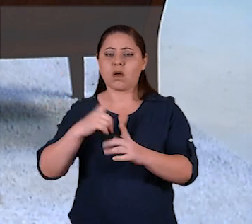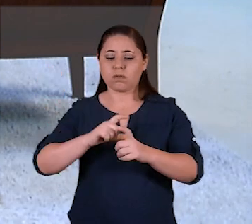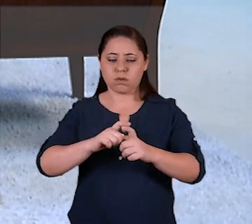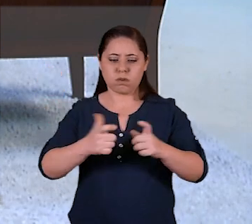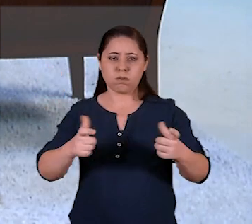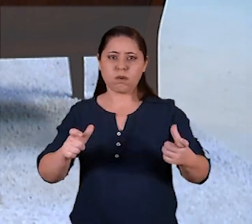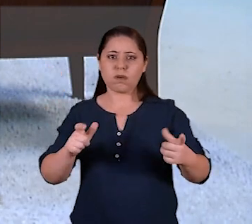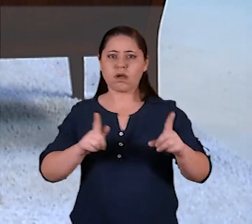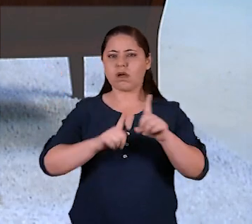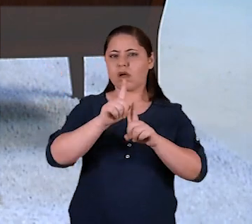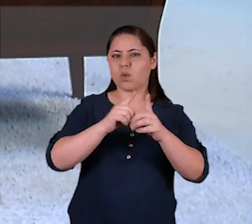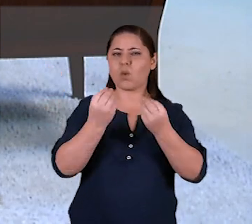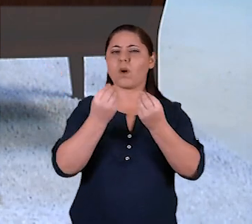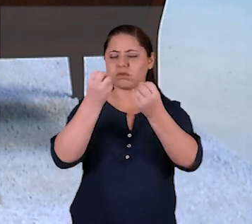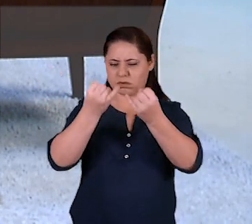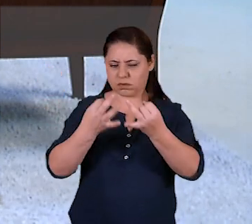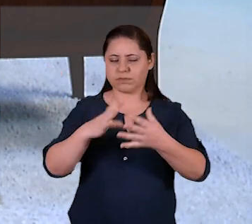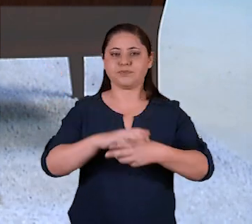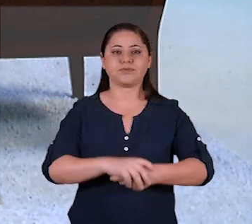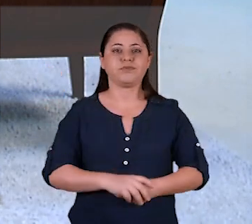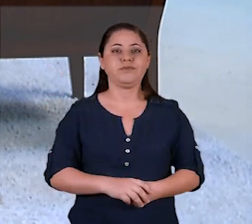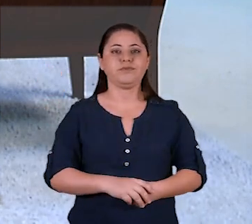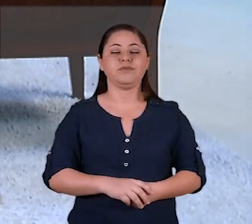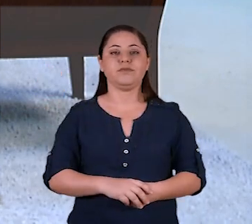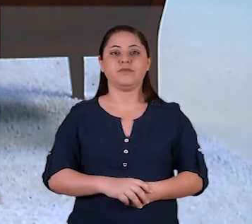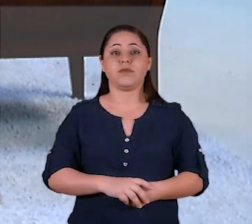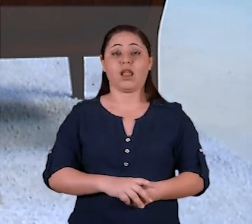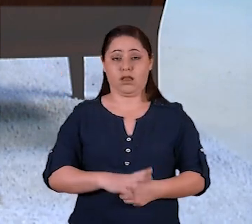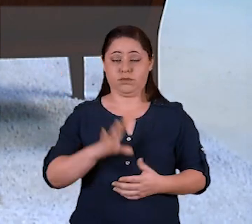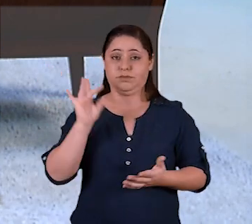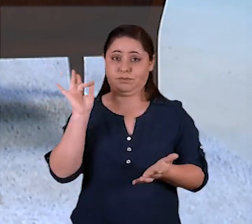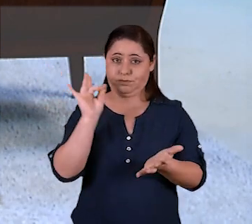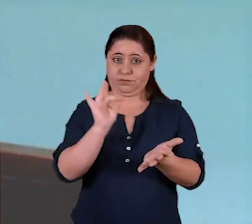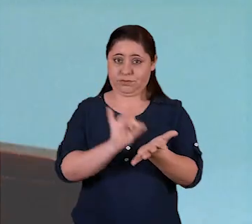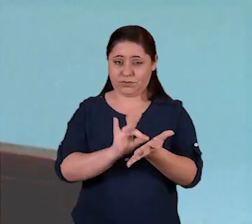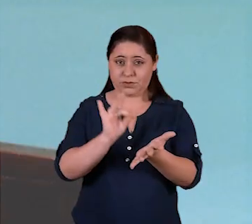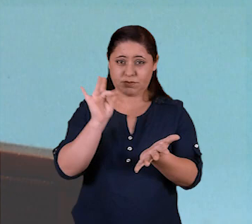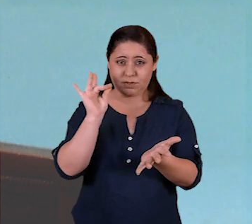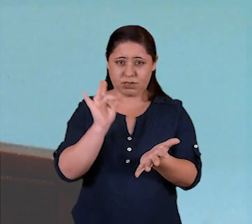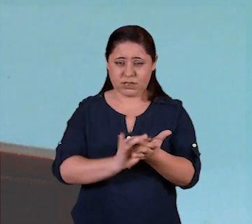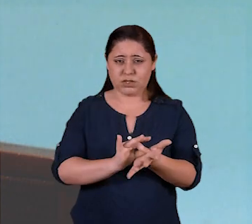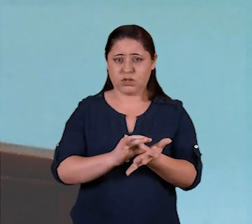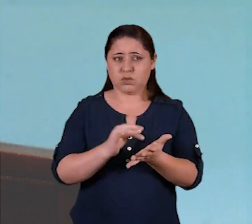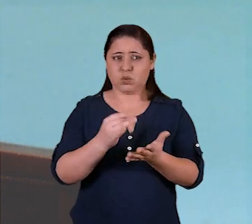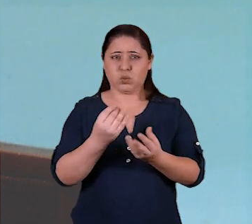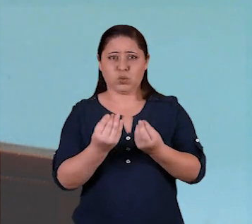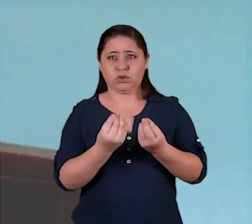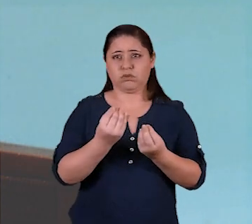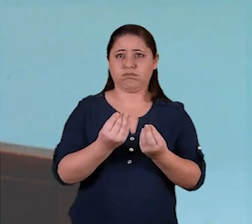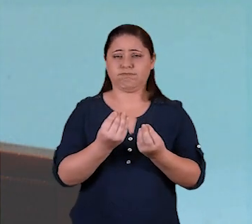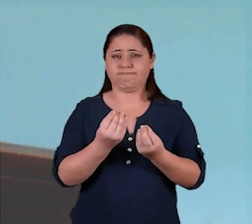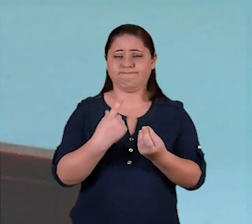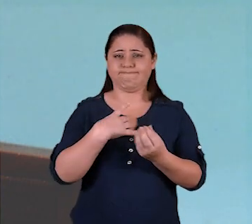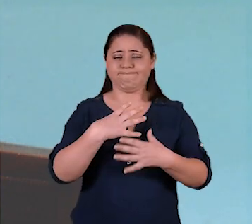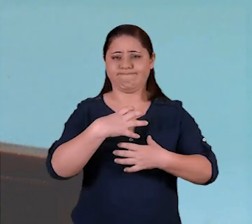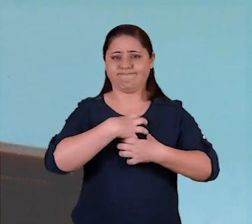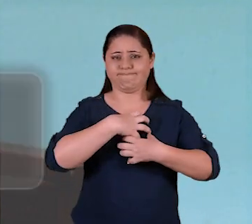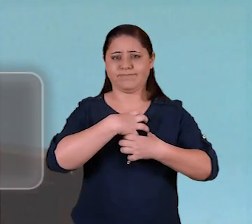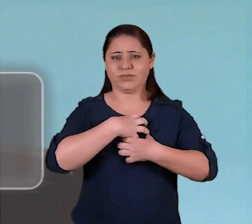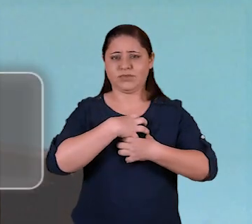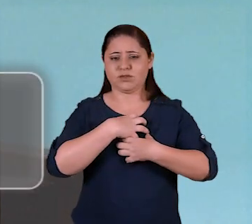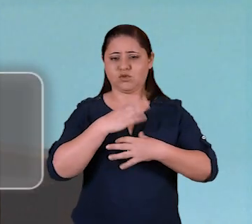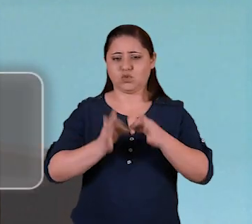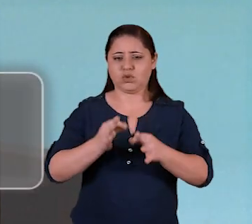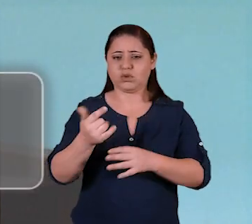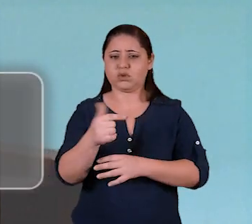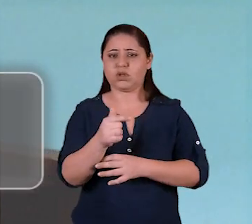de denúncias? Bom, na verdade, sim, não seria... Essa sensação de